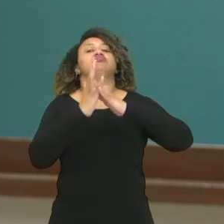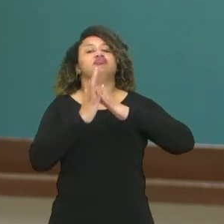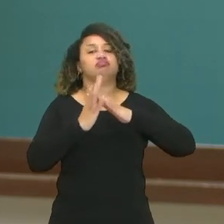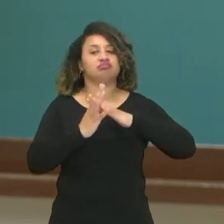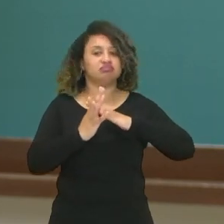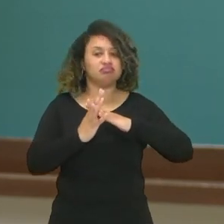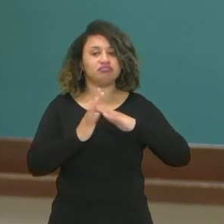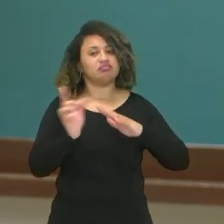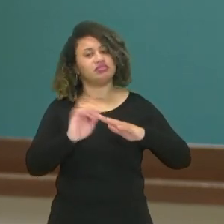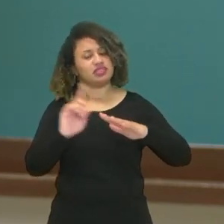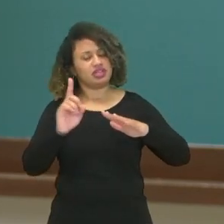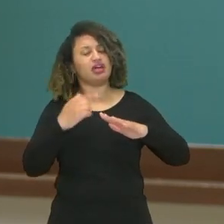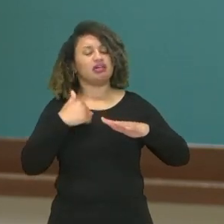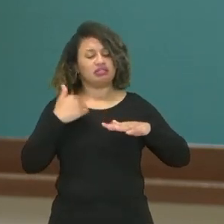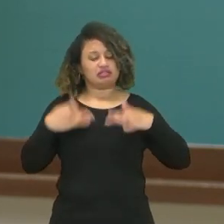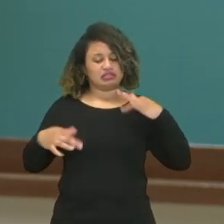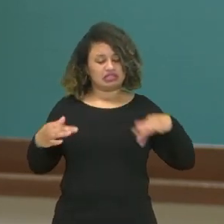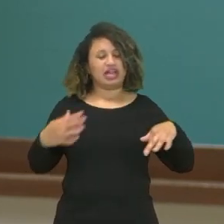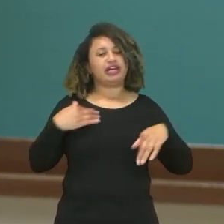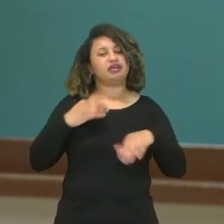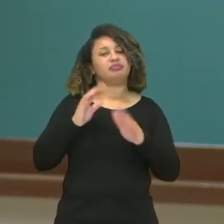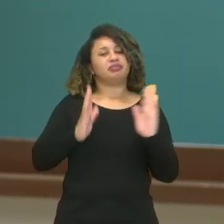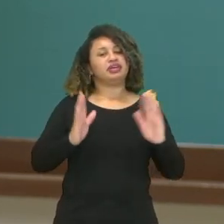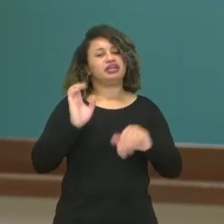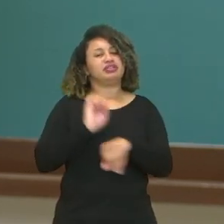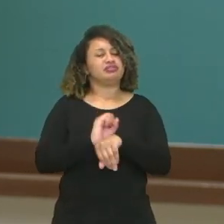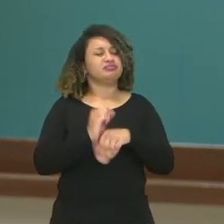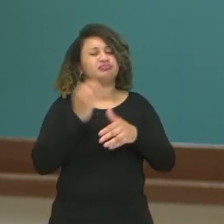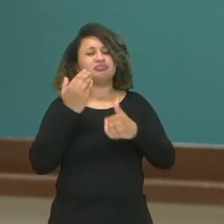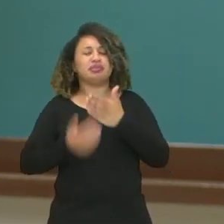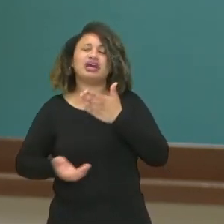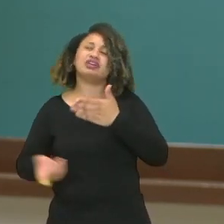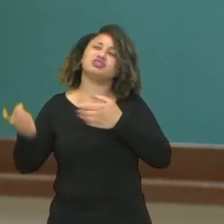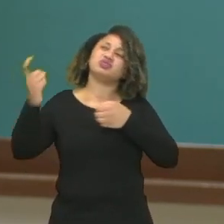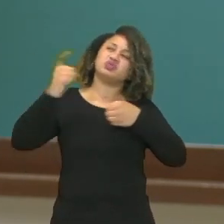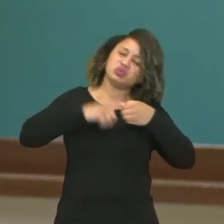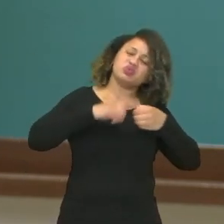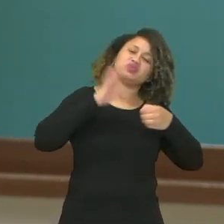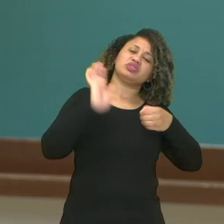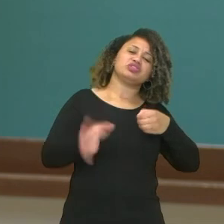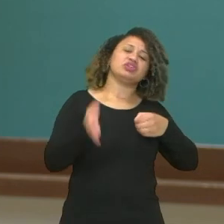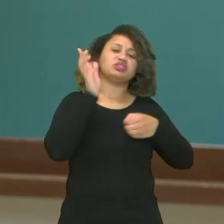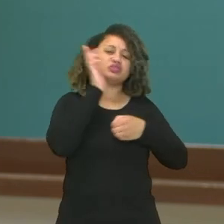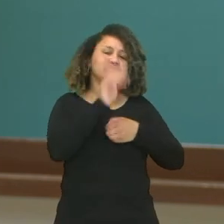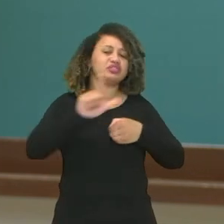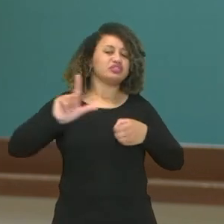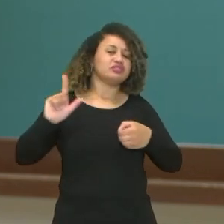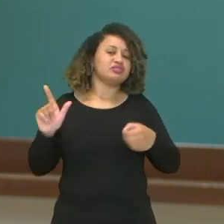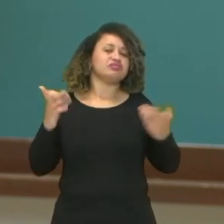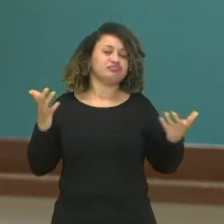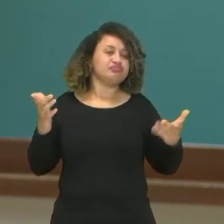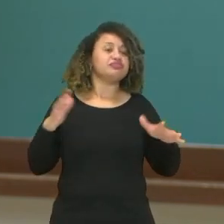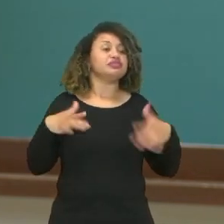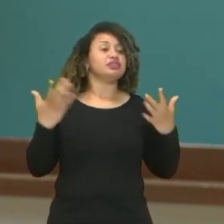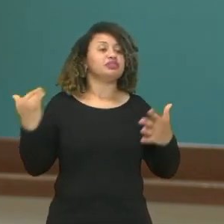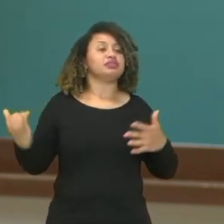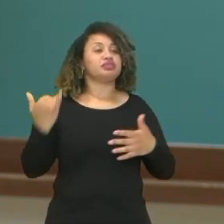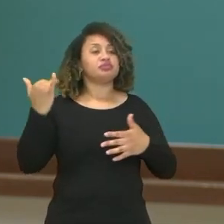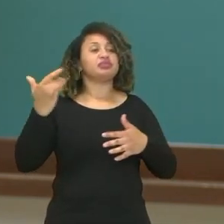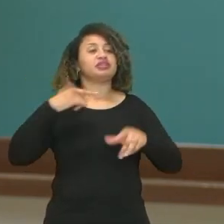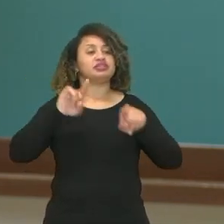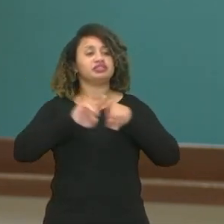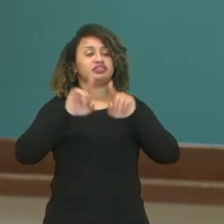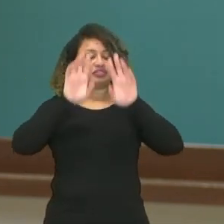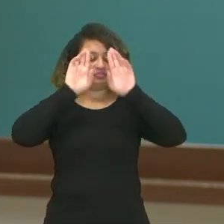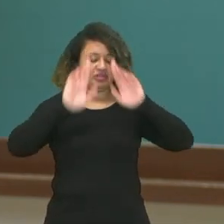se machucando. Aí vai ter que ficar um tempo parado e perde todo aquele condicionamento que tinha conseguido antes. Então é importante respeitar